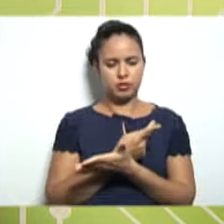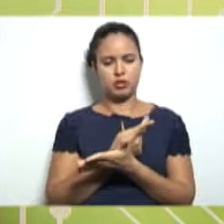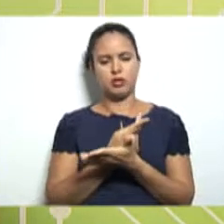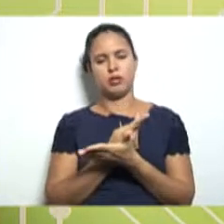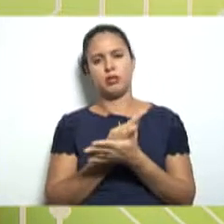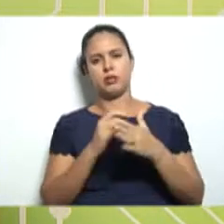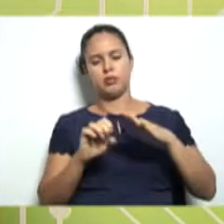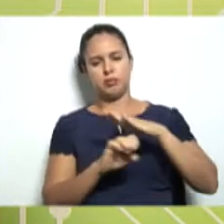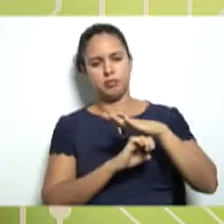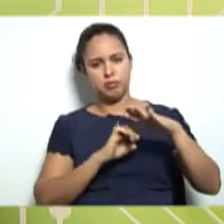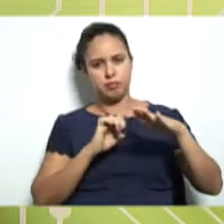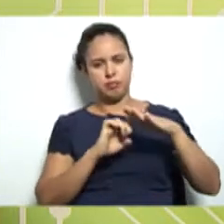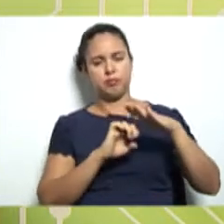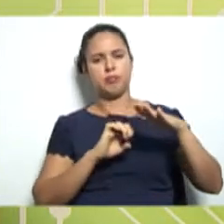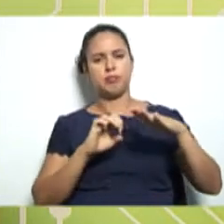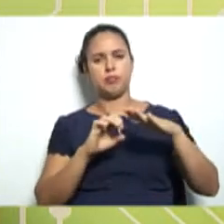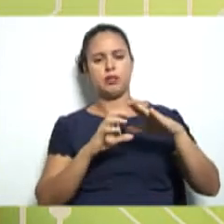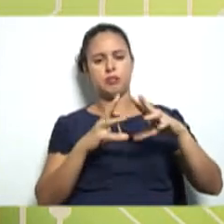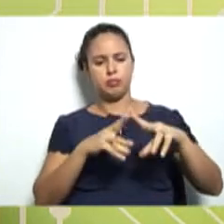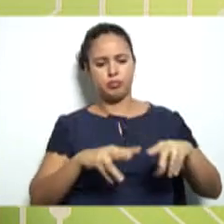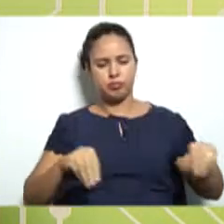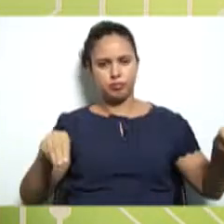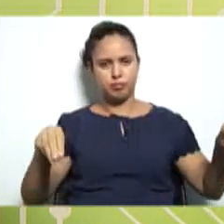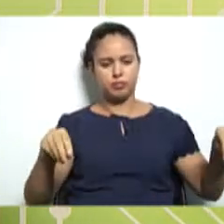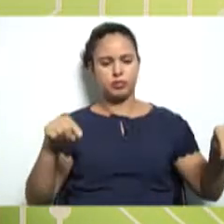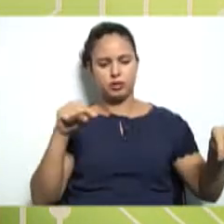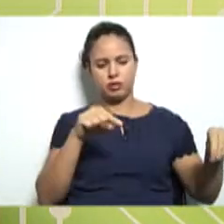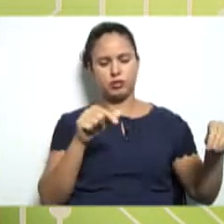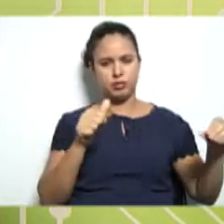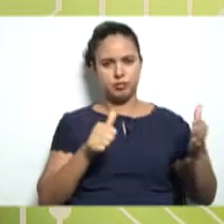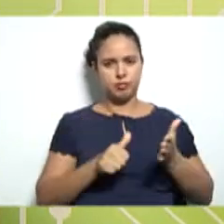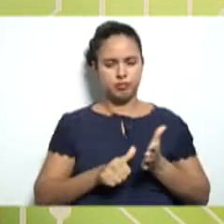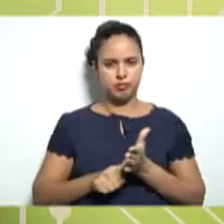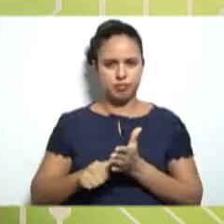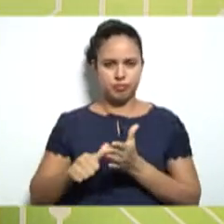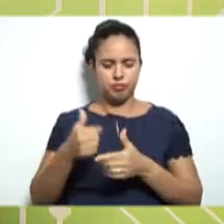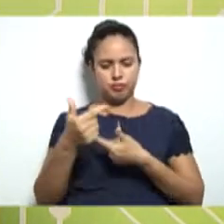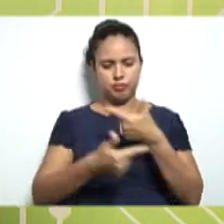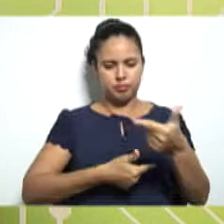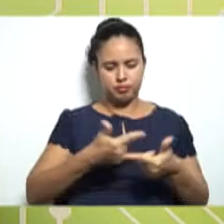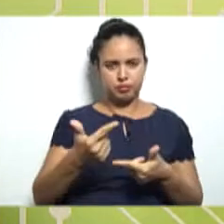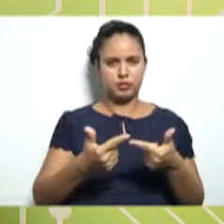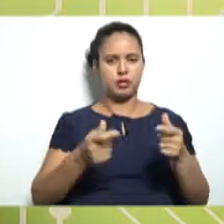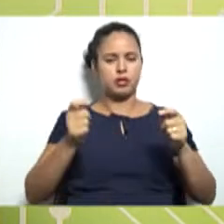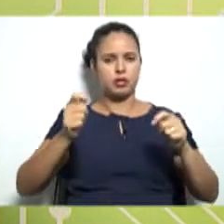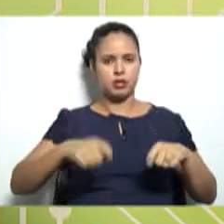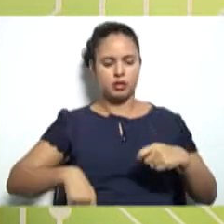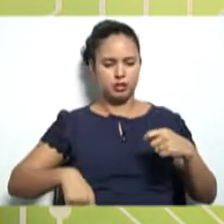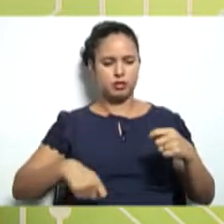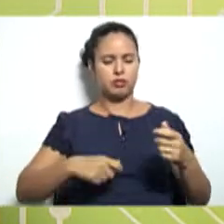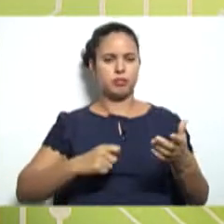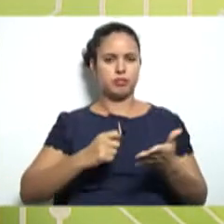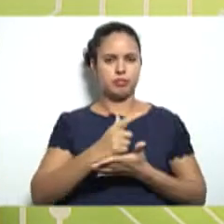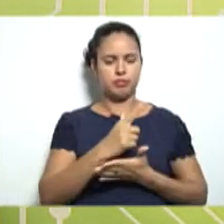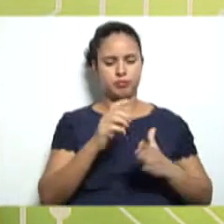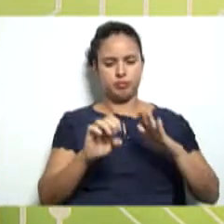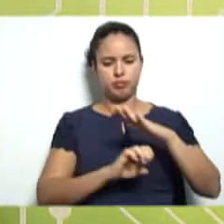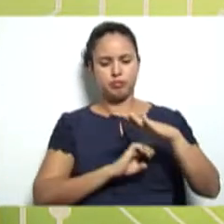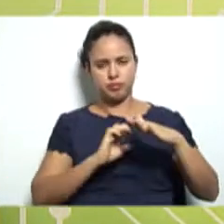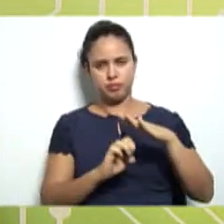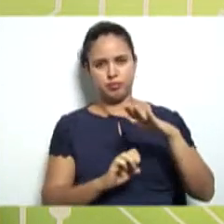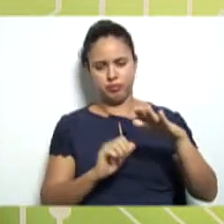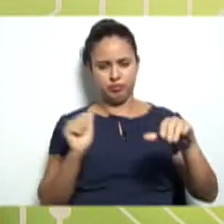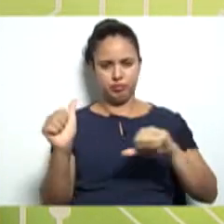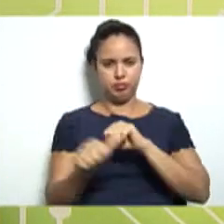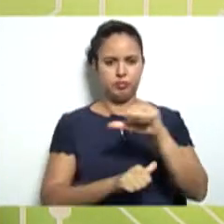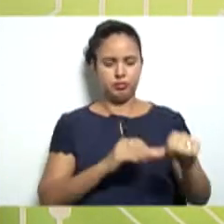empregados tomarem a empresa para si, eles ficam associados a essa empresa e vão agora tocar ela, inclusive pode ser feito pela forma